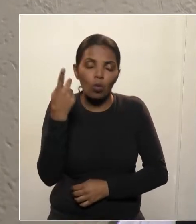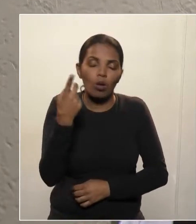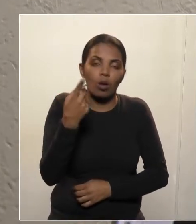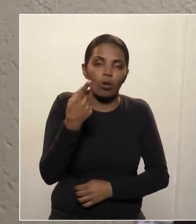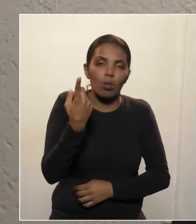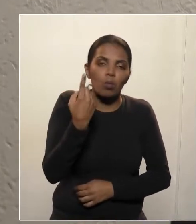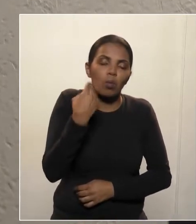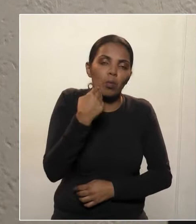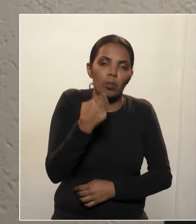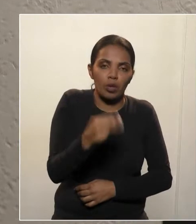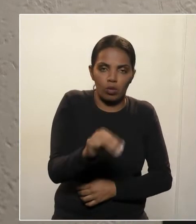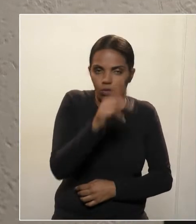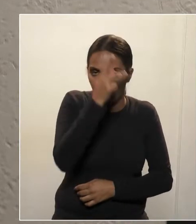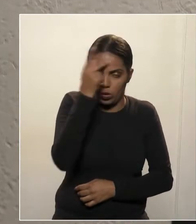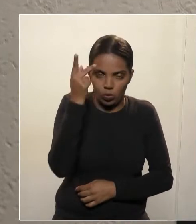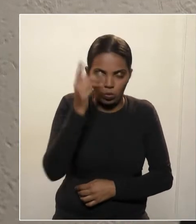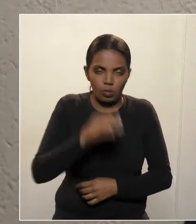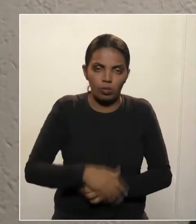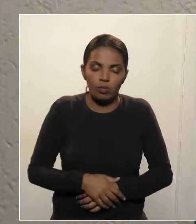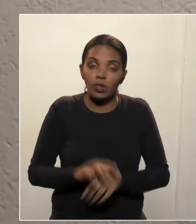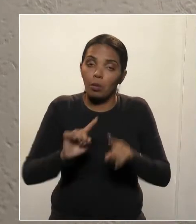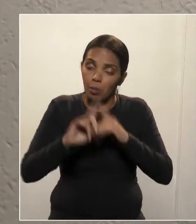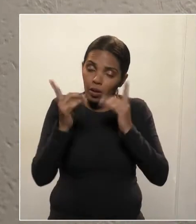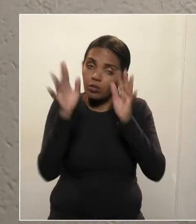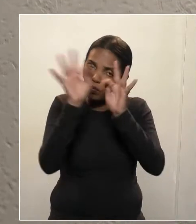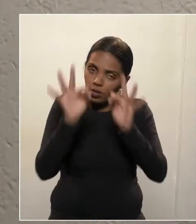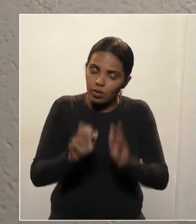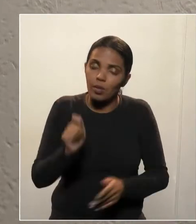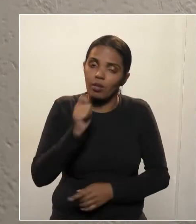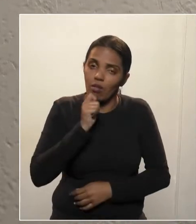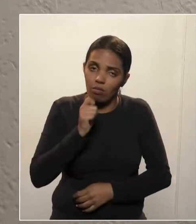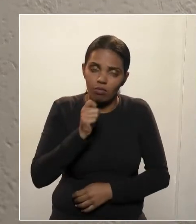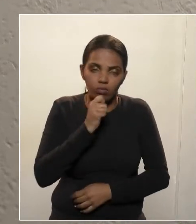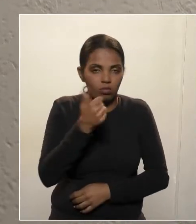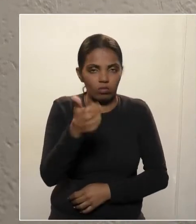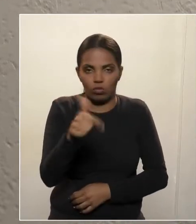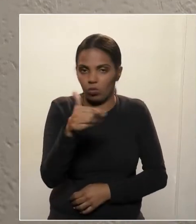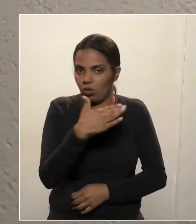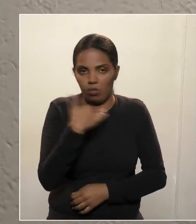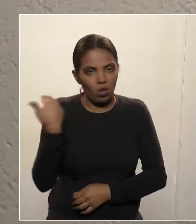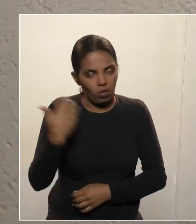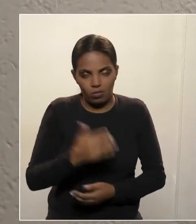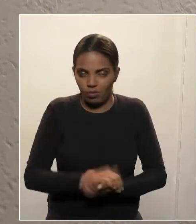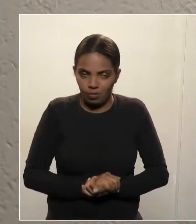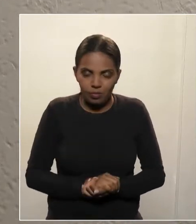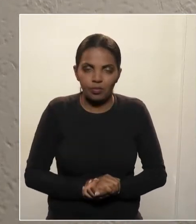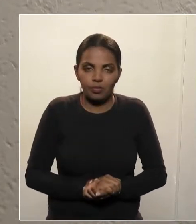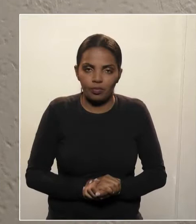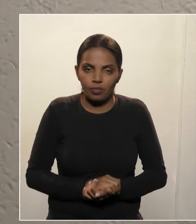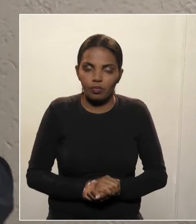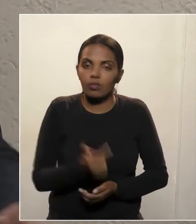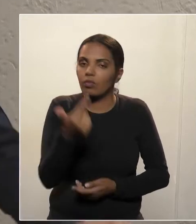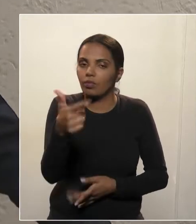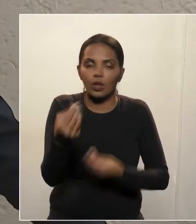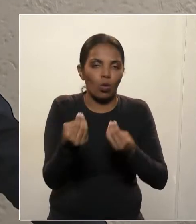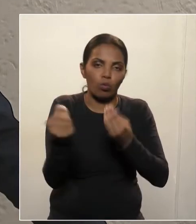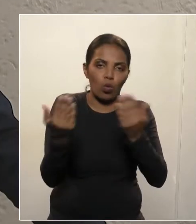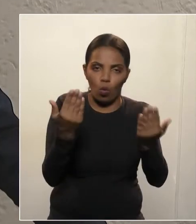habitantes. E, felizmente, ainda não há mortes. É impossível não comparar